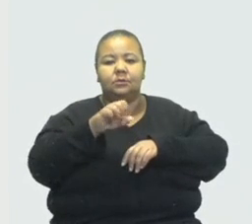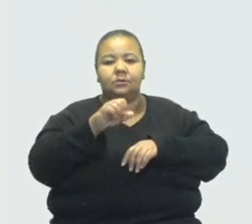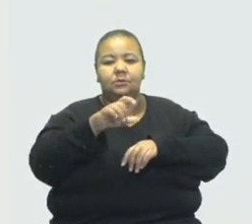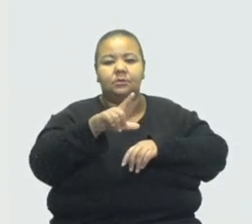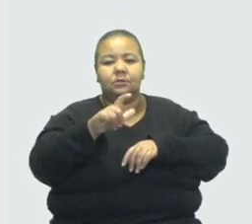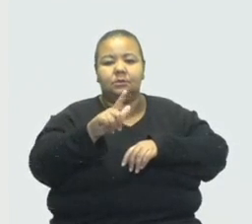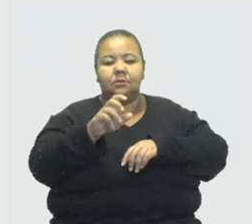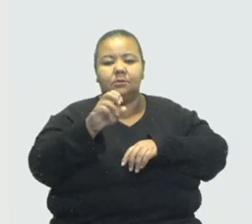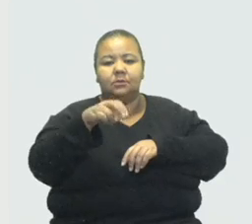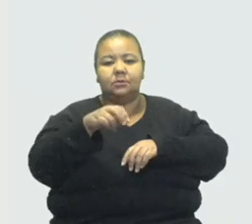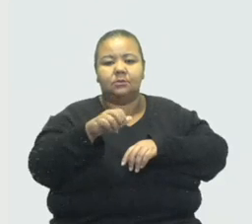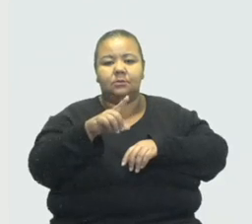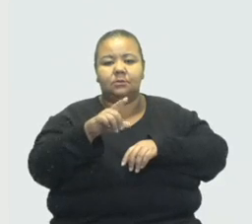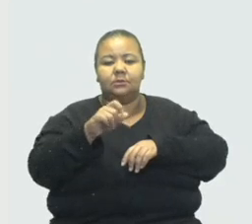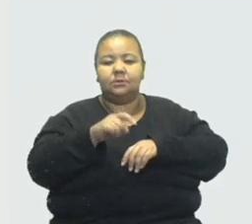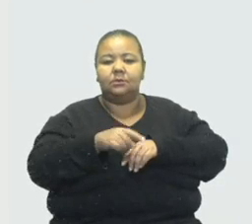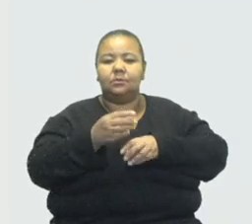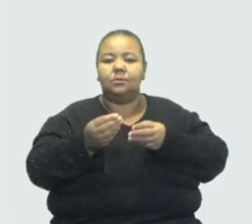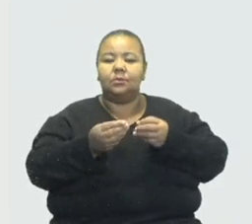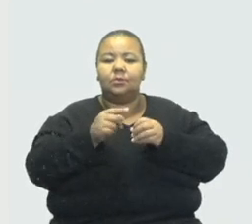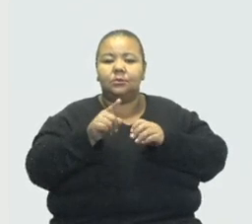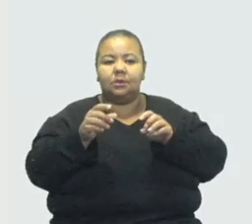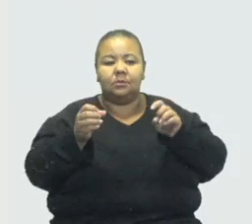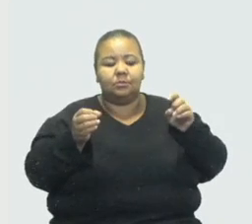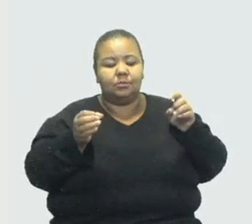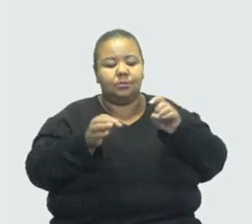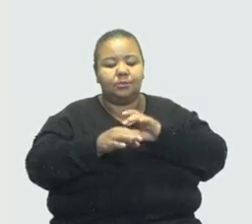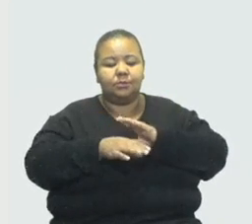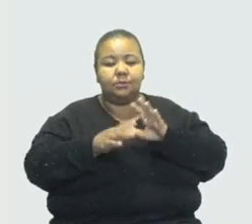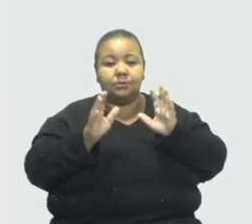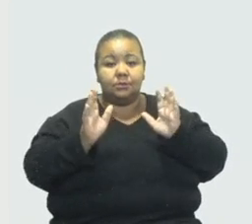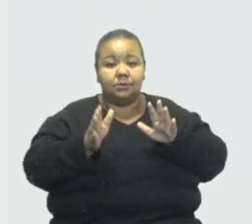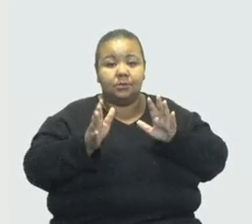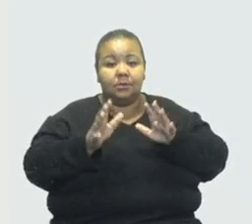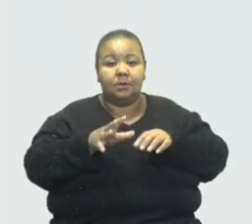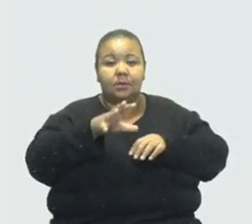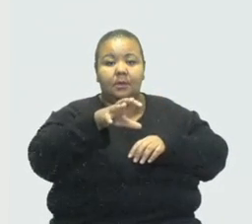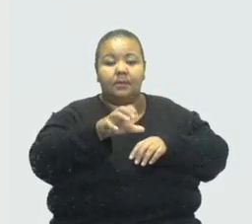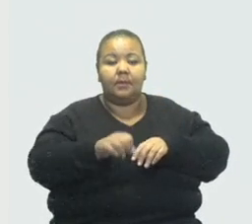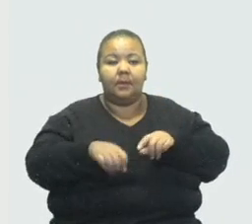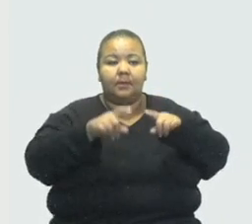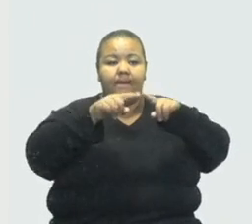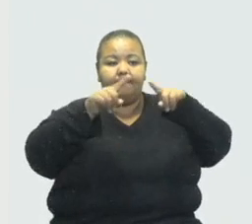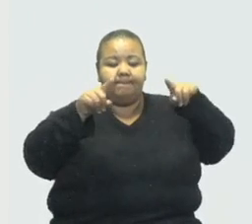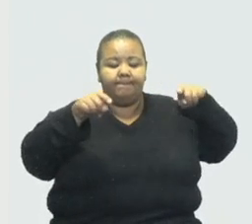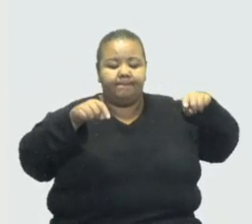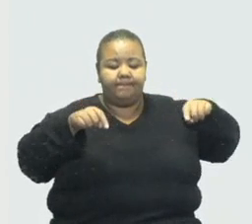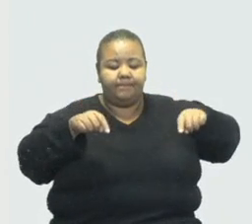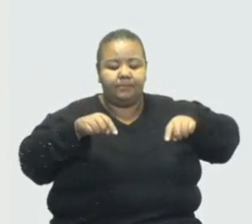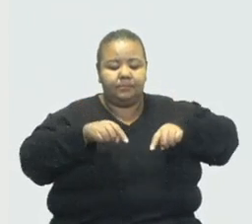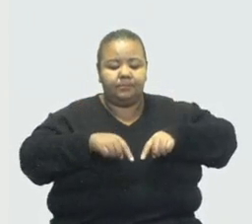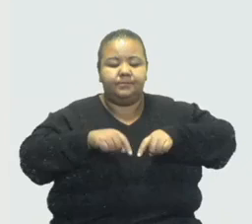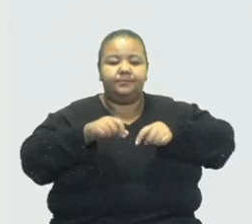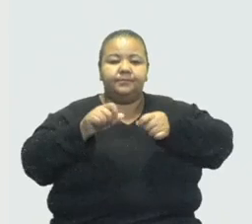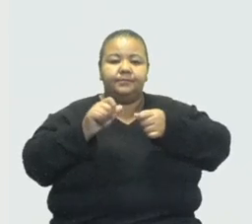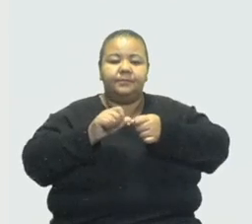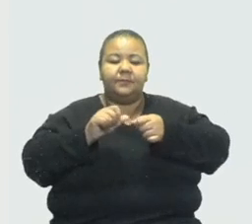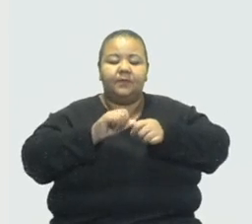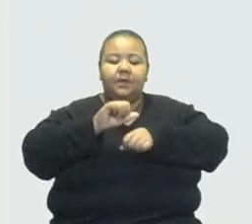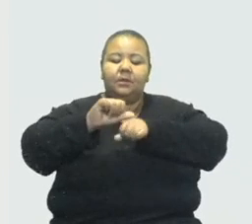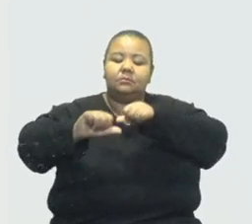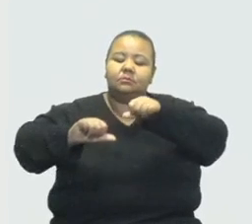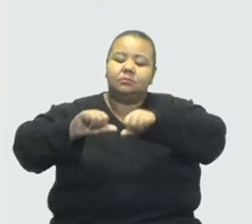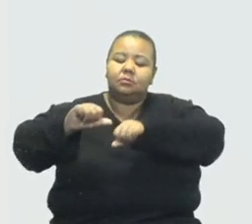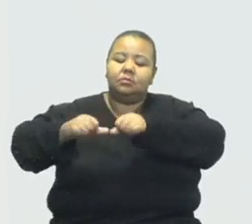do sistema. Como ela está na forma escalonada, a gente agora vai pegar essa matriz ampliada e vai reescrevê-la